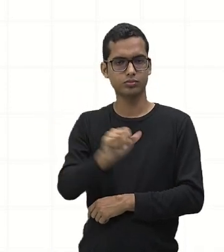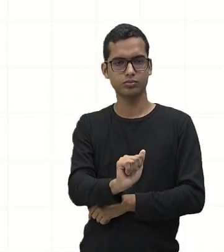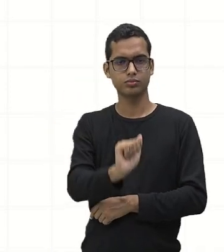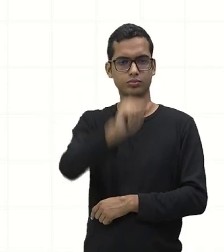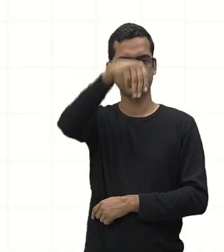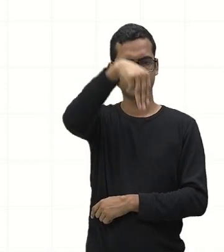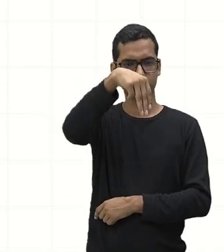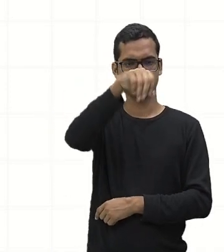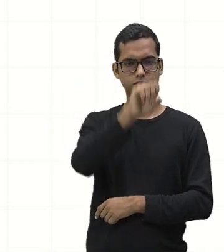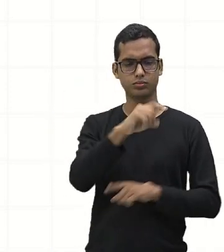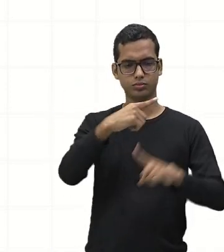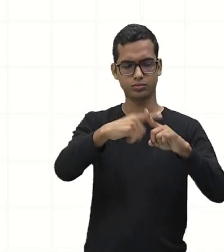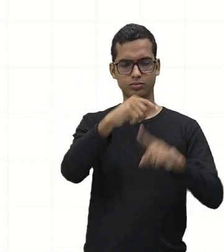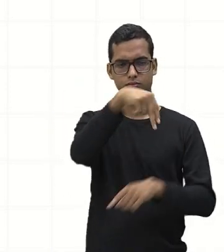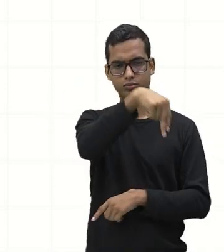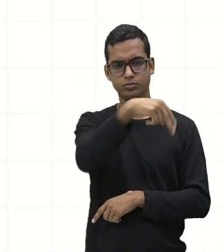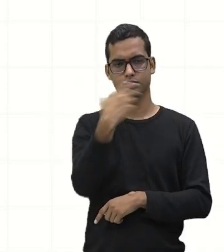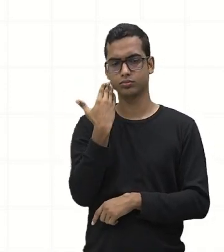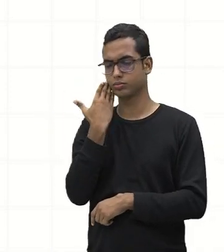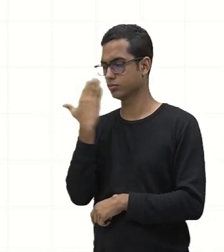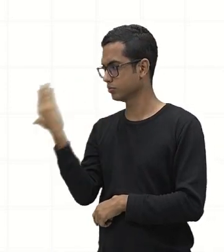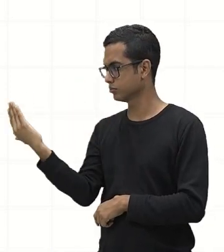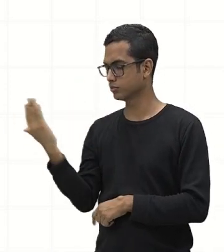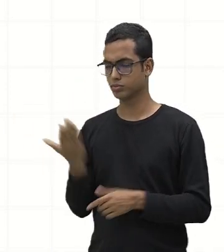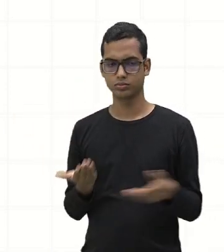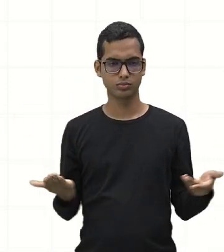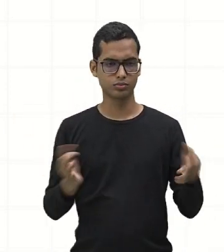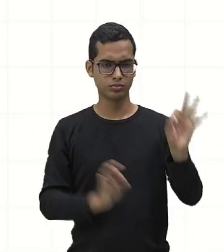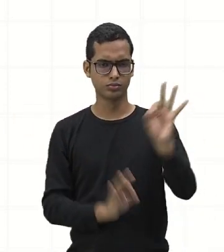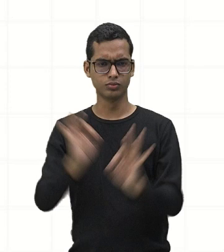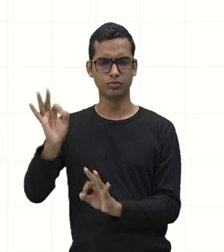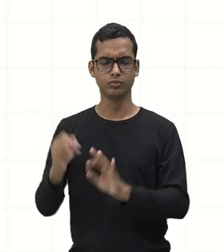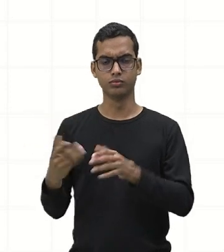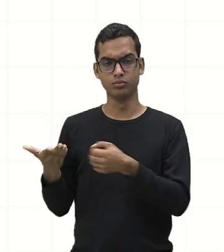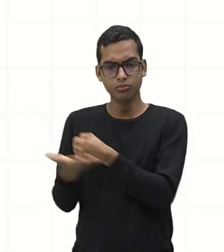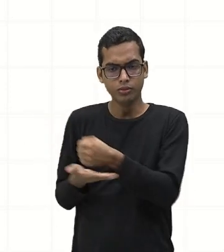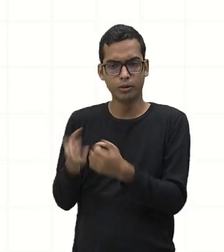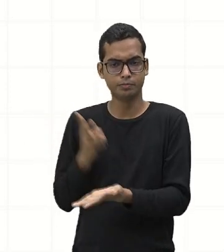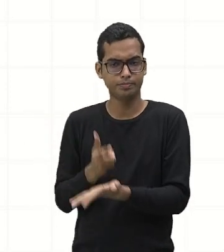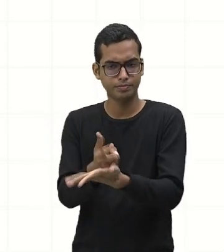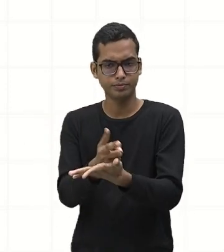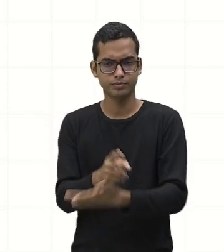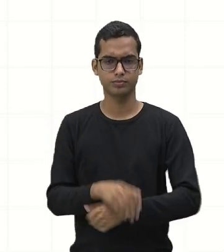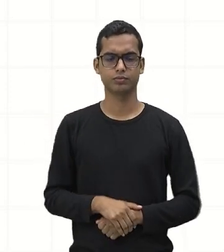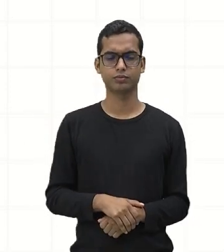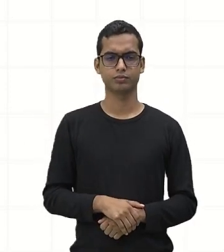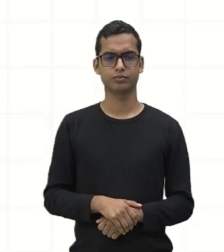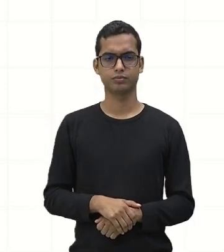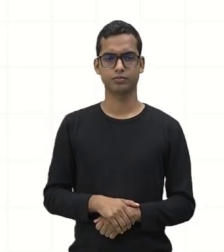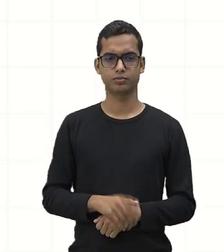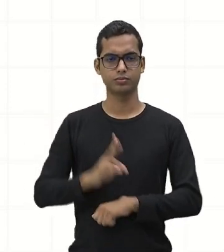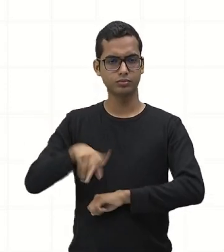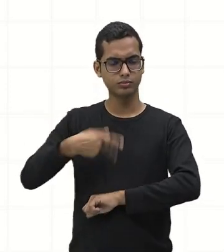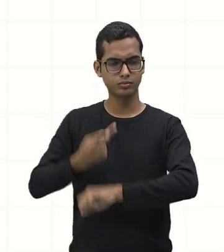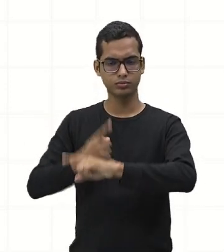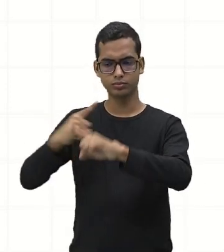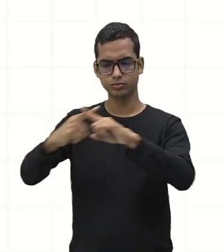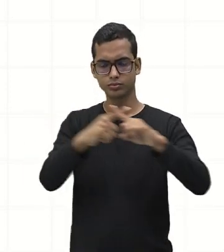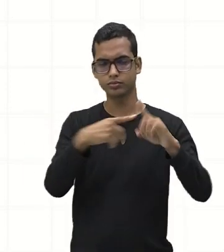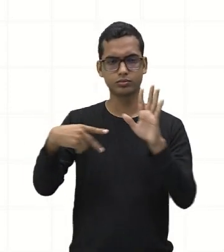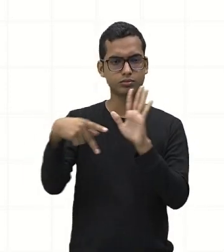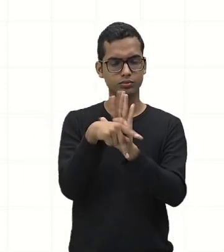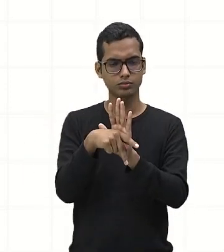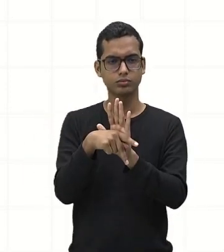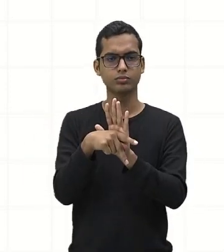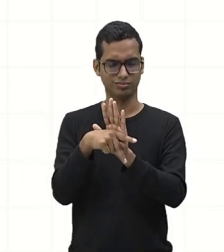vamos conservar a base, né? E multiplicar